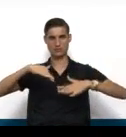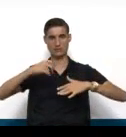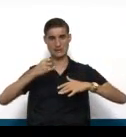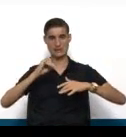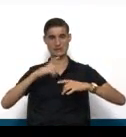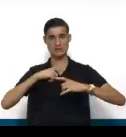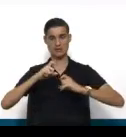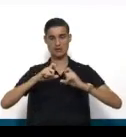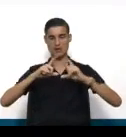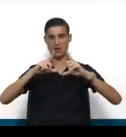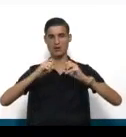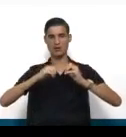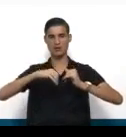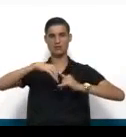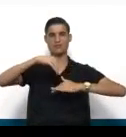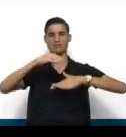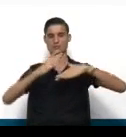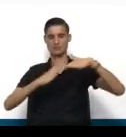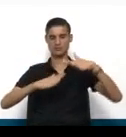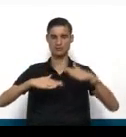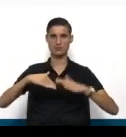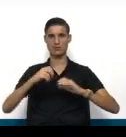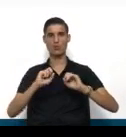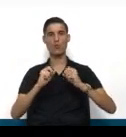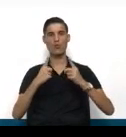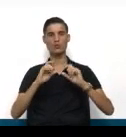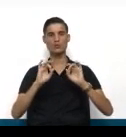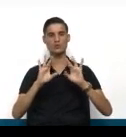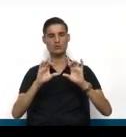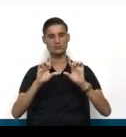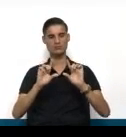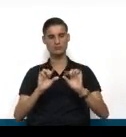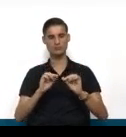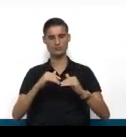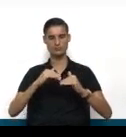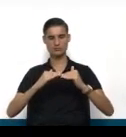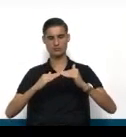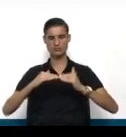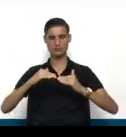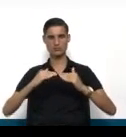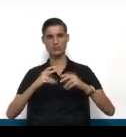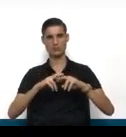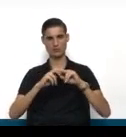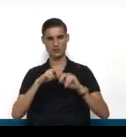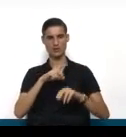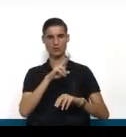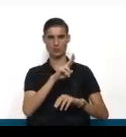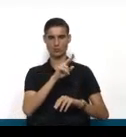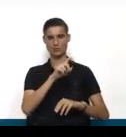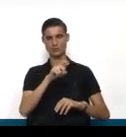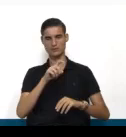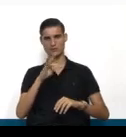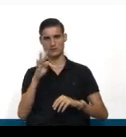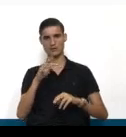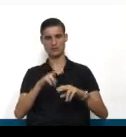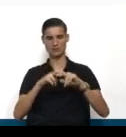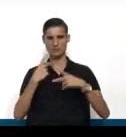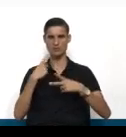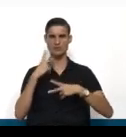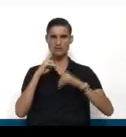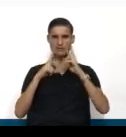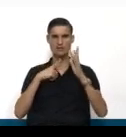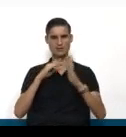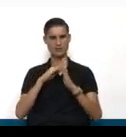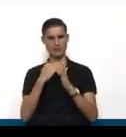determinado instante, naquela determinada posição, tá? Então, isso que quer dizer esse U de xt. Então, se eu tenho que aqui no nosso